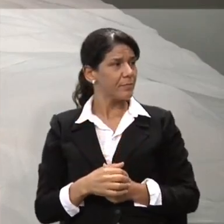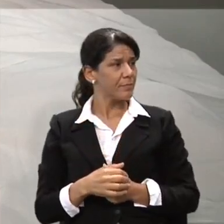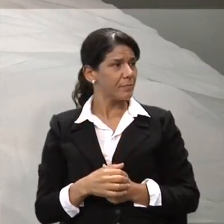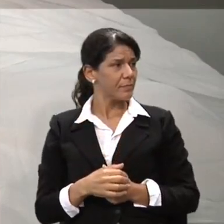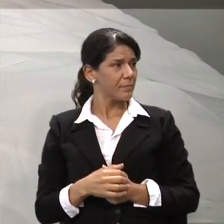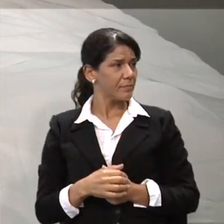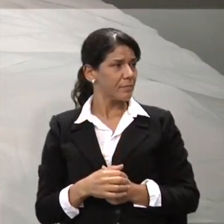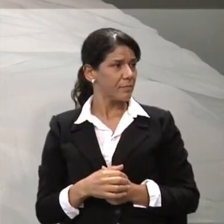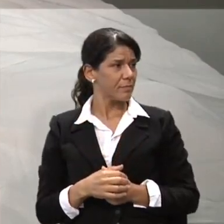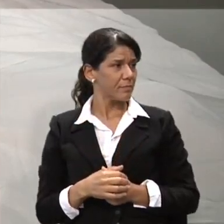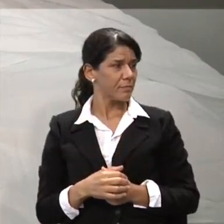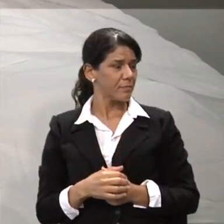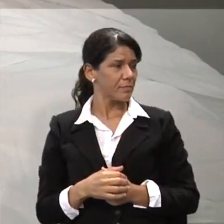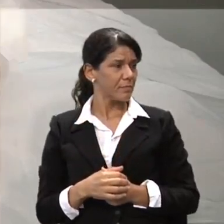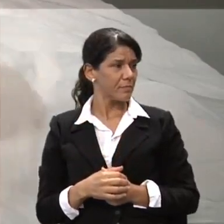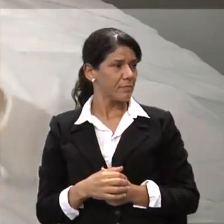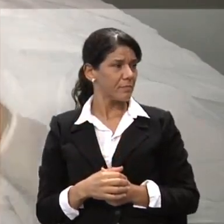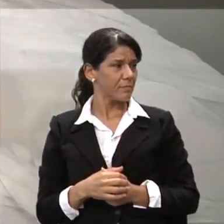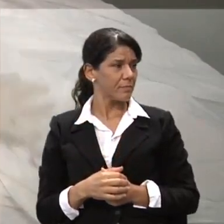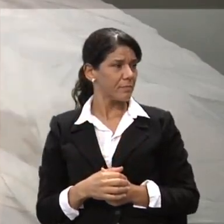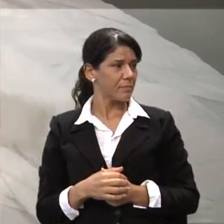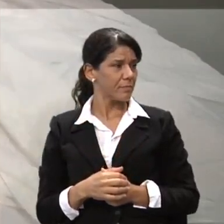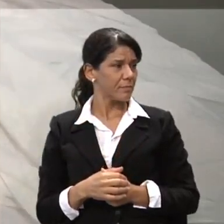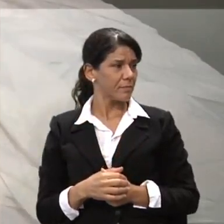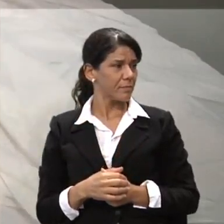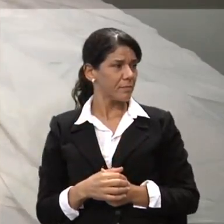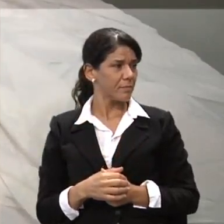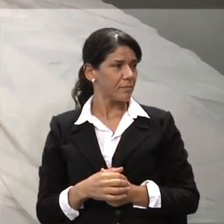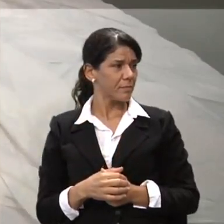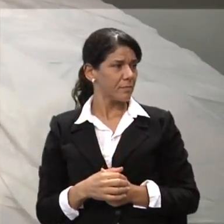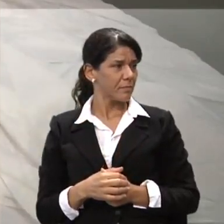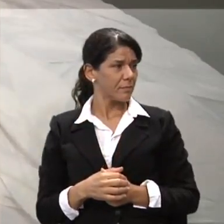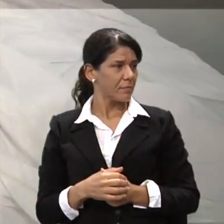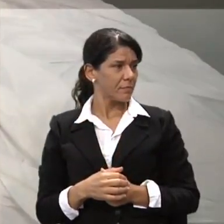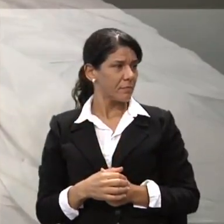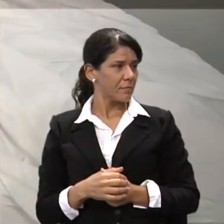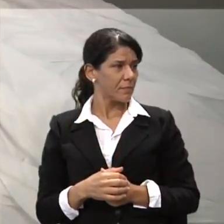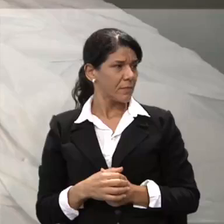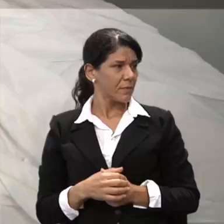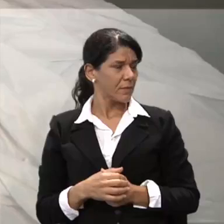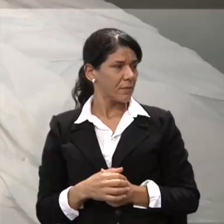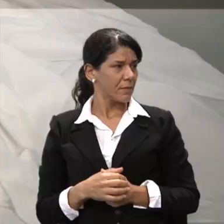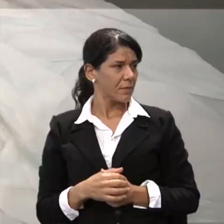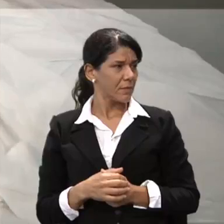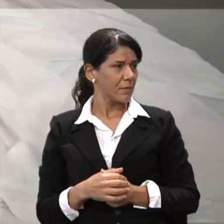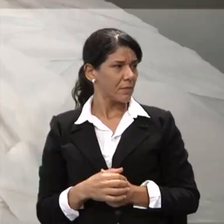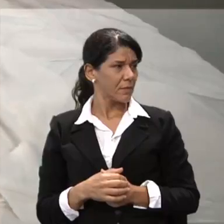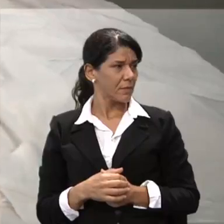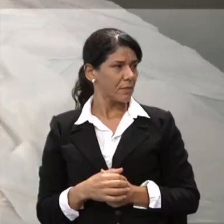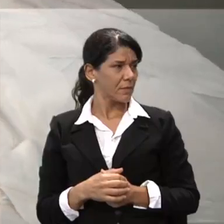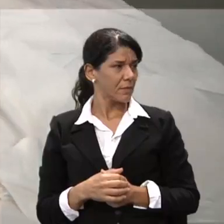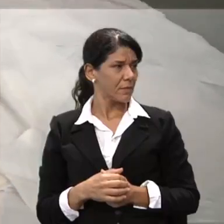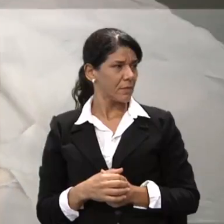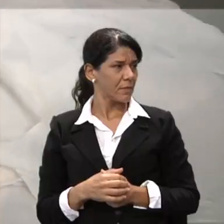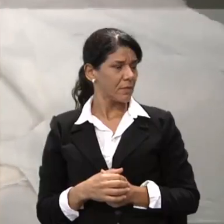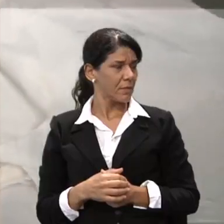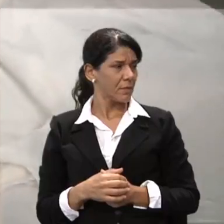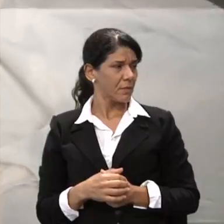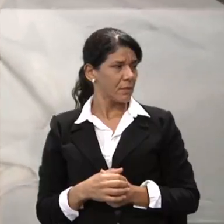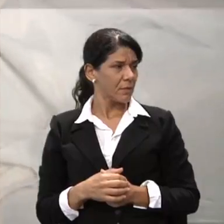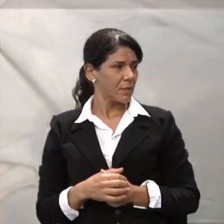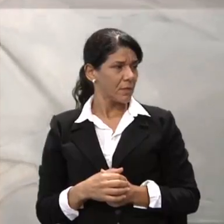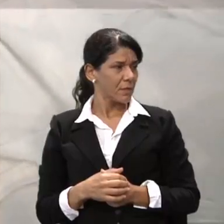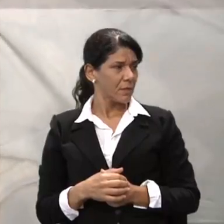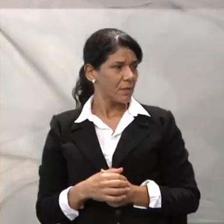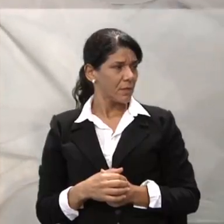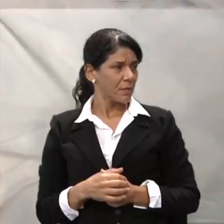paciente. Vamos prosseguir então conectando o equipo que está no soro